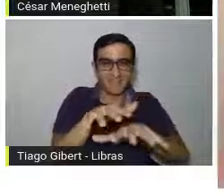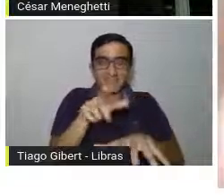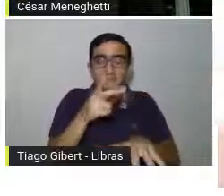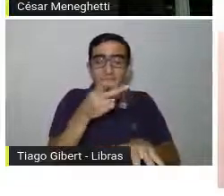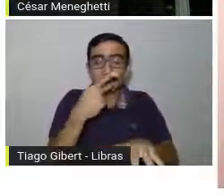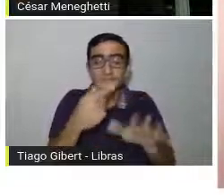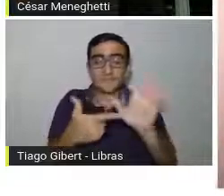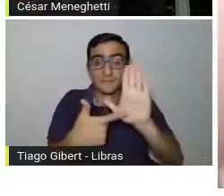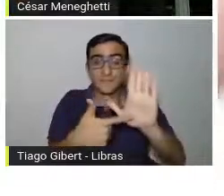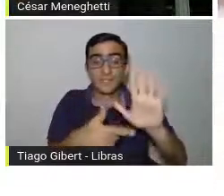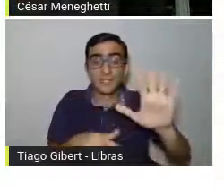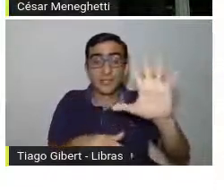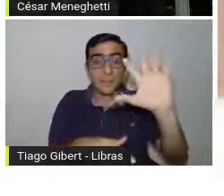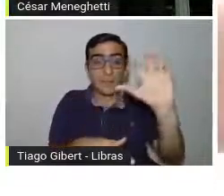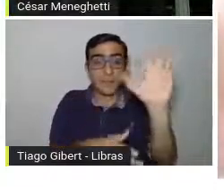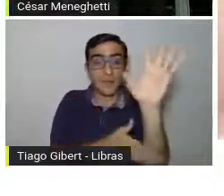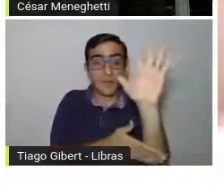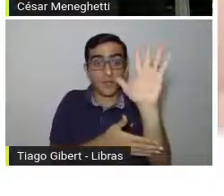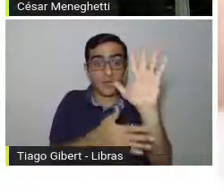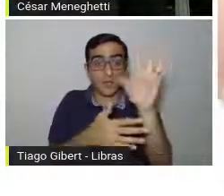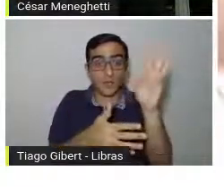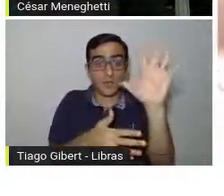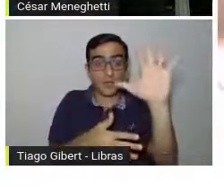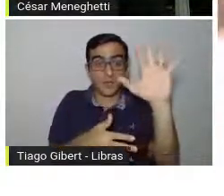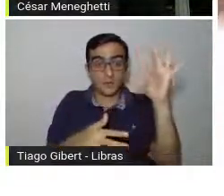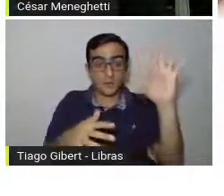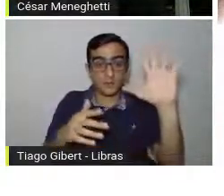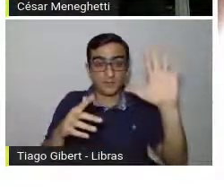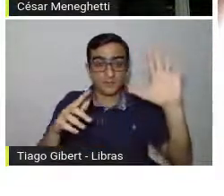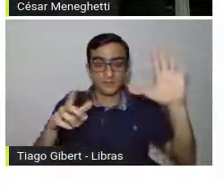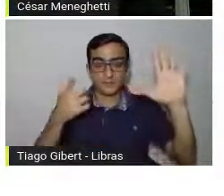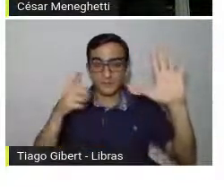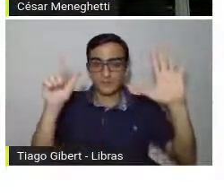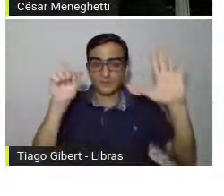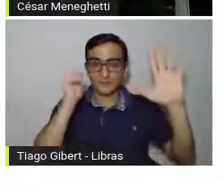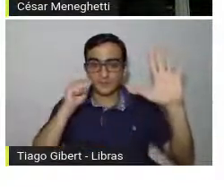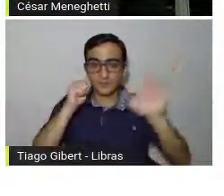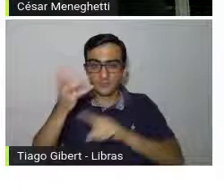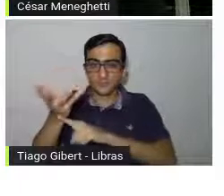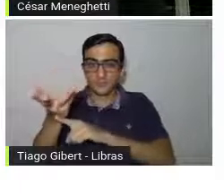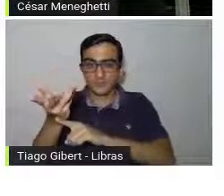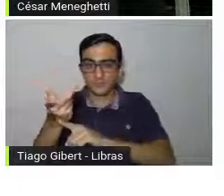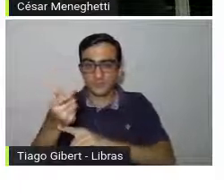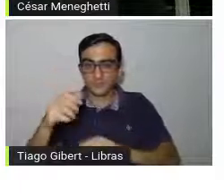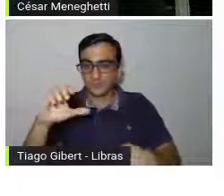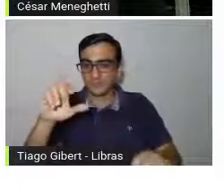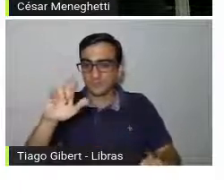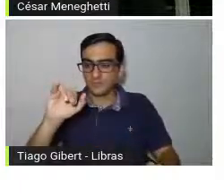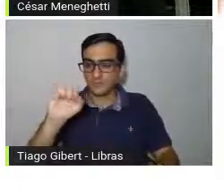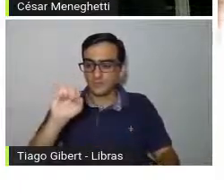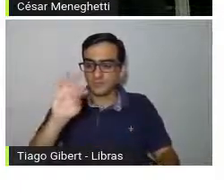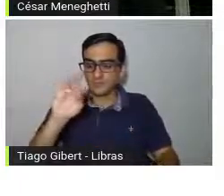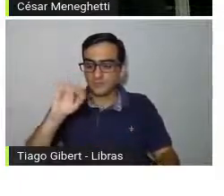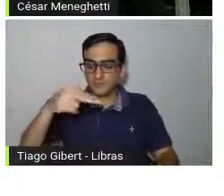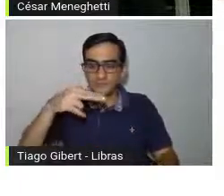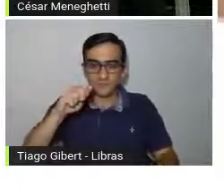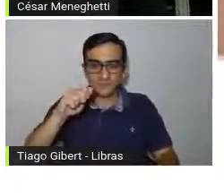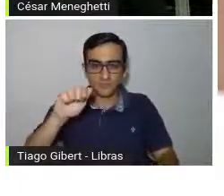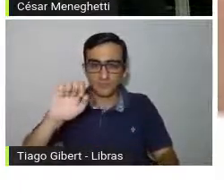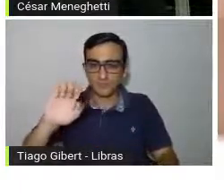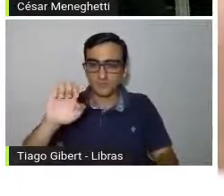mão de uma pessoa com disabilidade junto com a mão da artista Cristina Elias, que